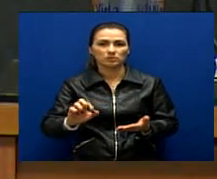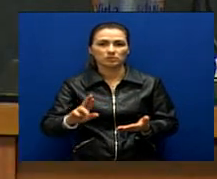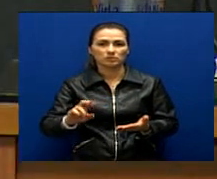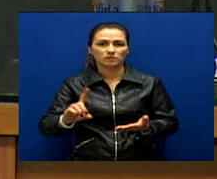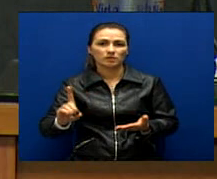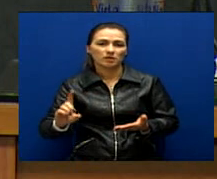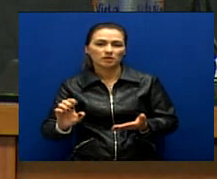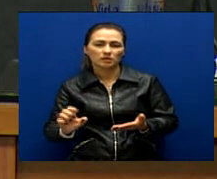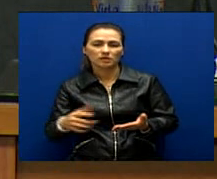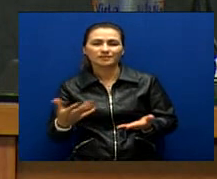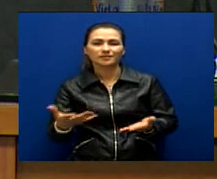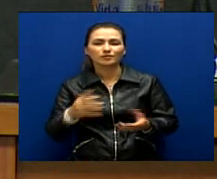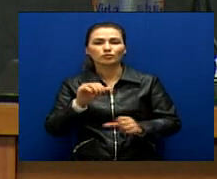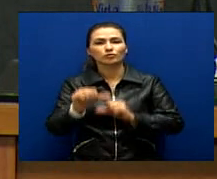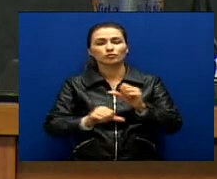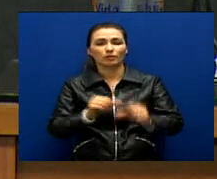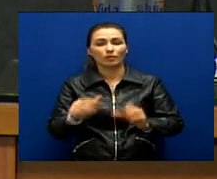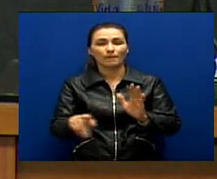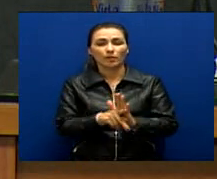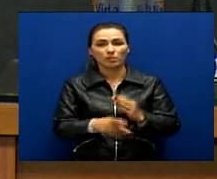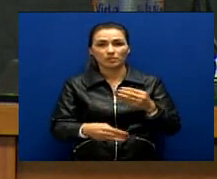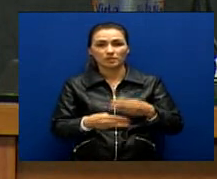27 anos